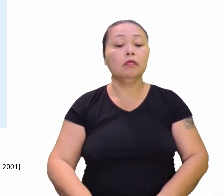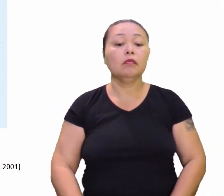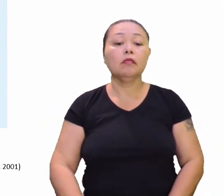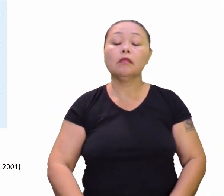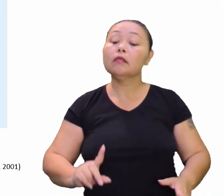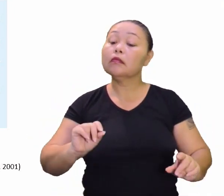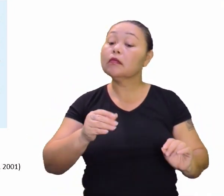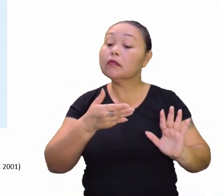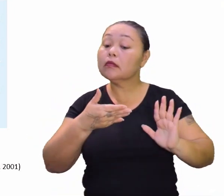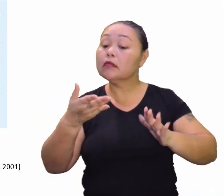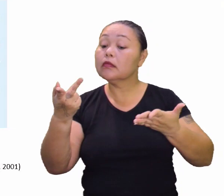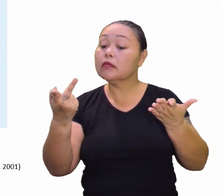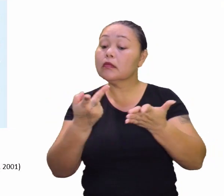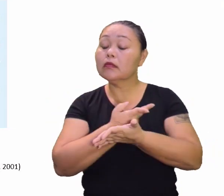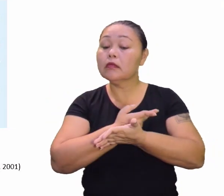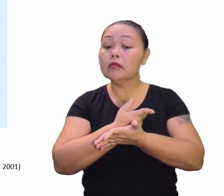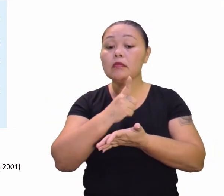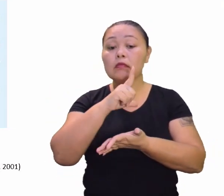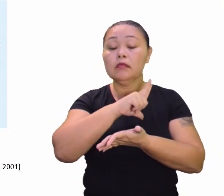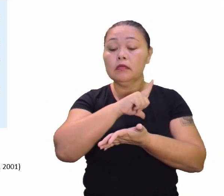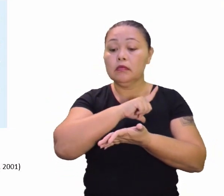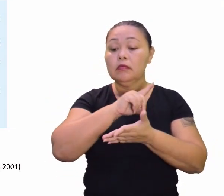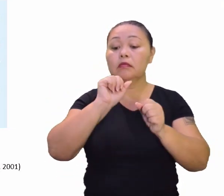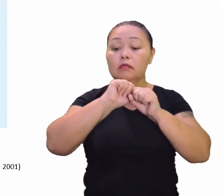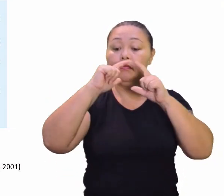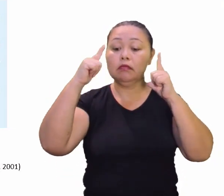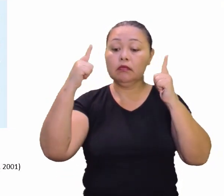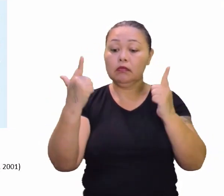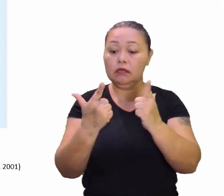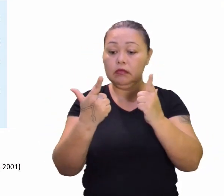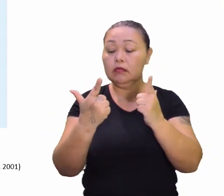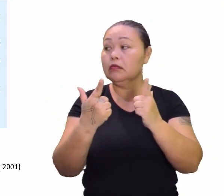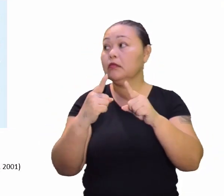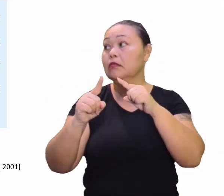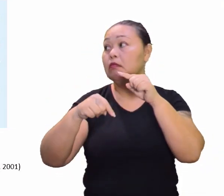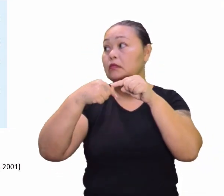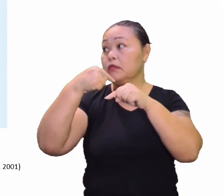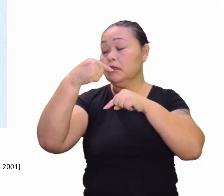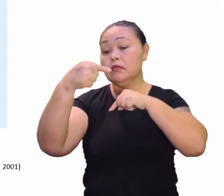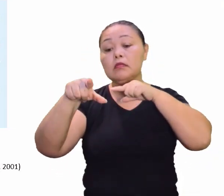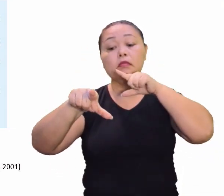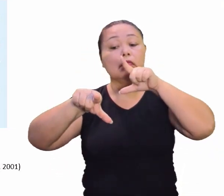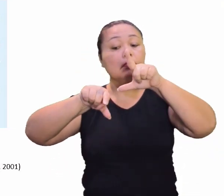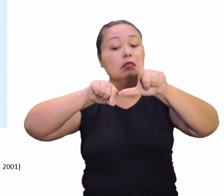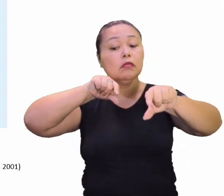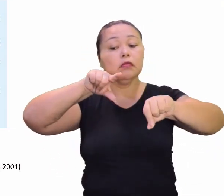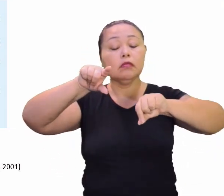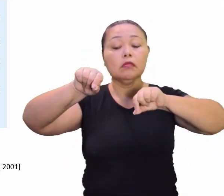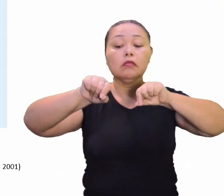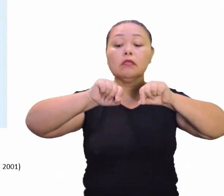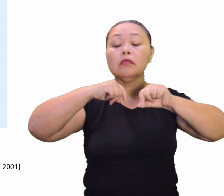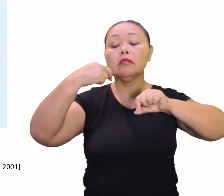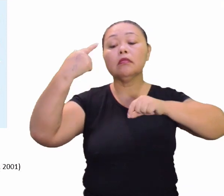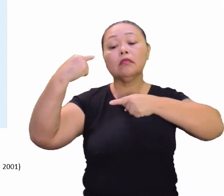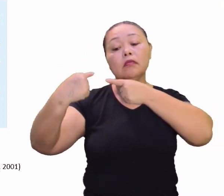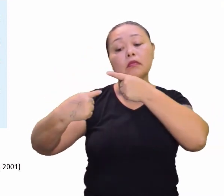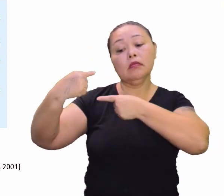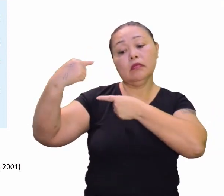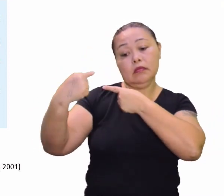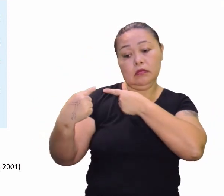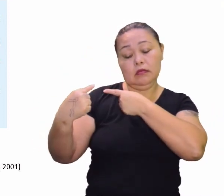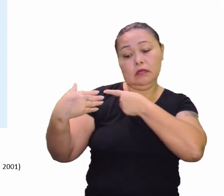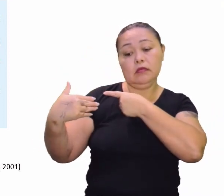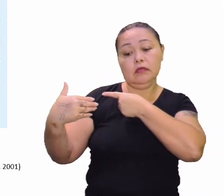Agora, o que vai acontecer, Rogério? Se nós temos uma Assembleia, aí depois a gente vai começar a escolher quem serão nossos